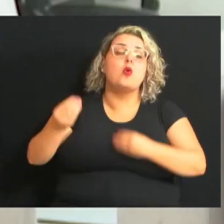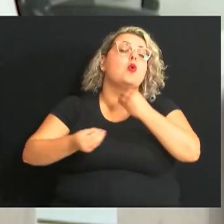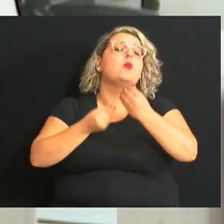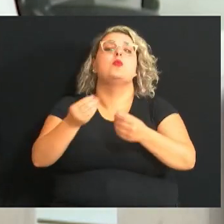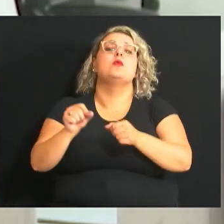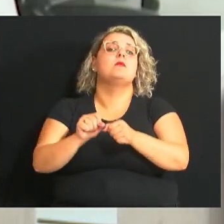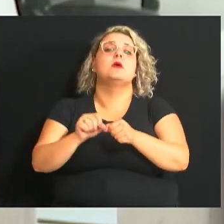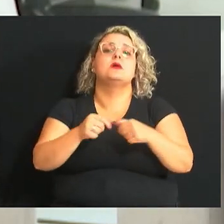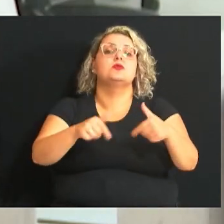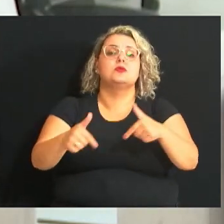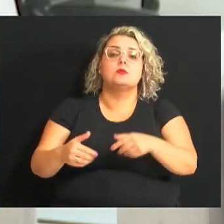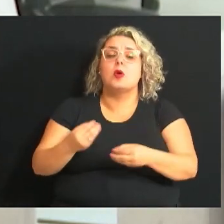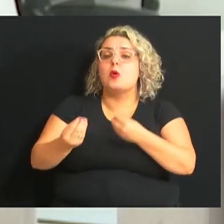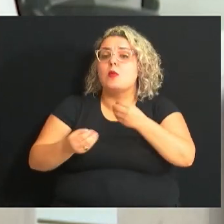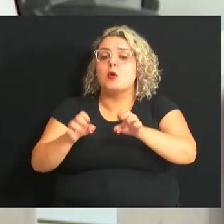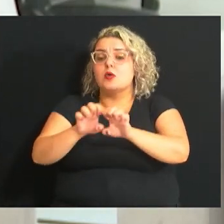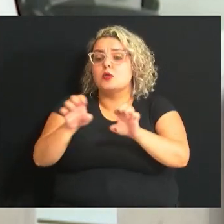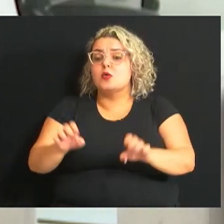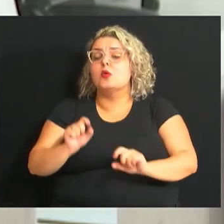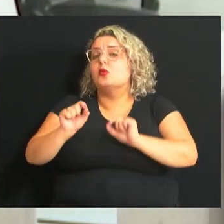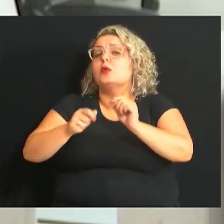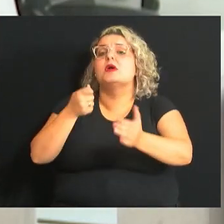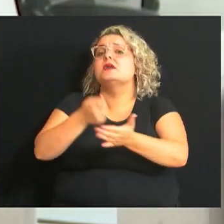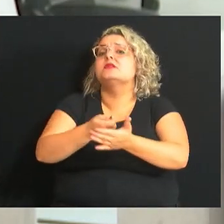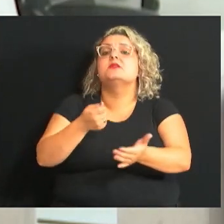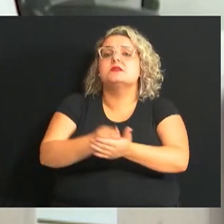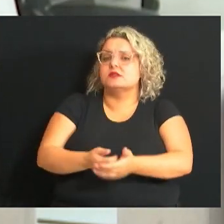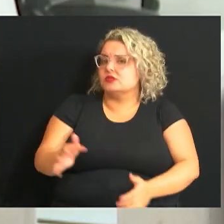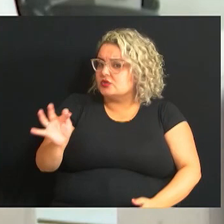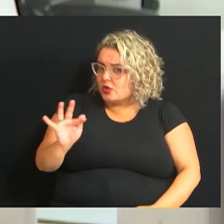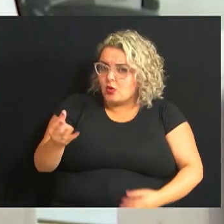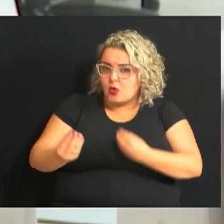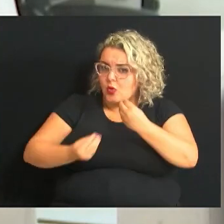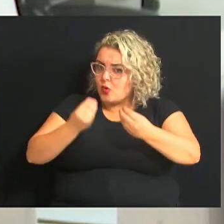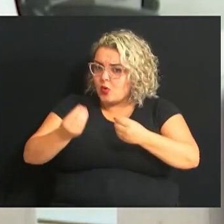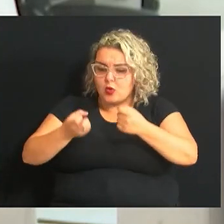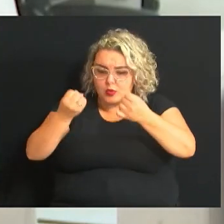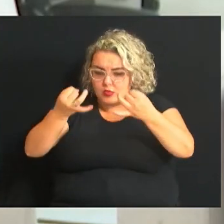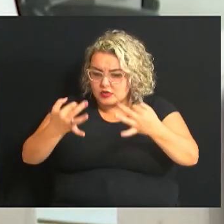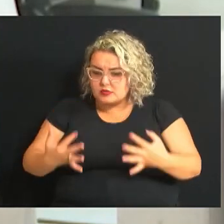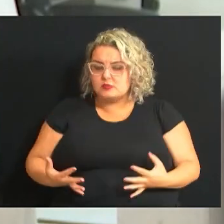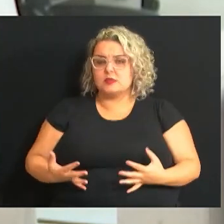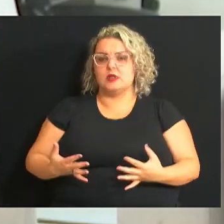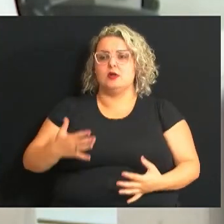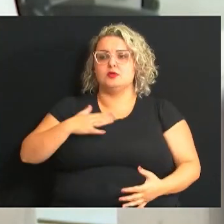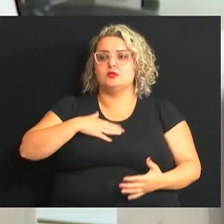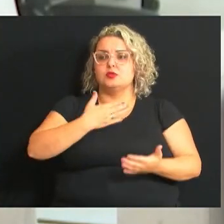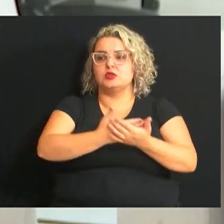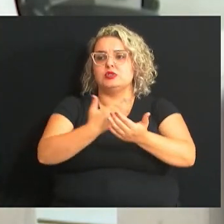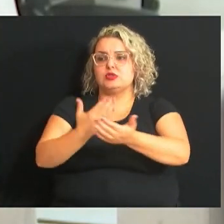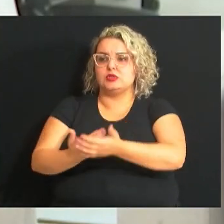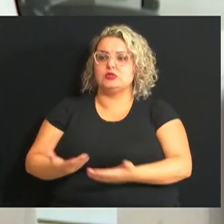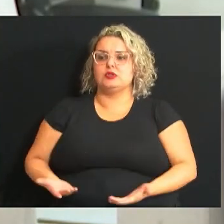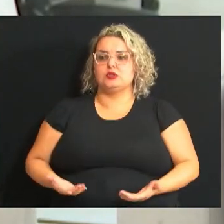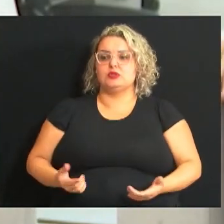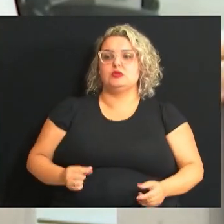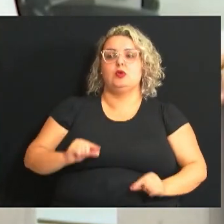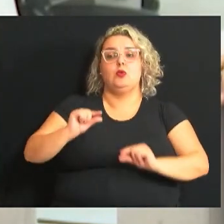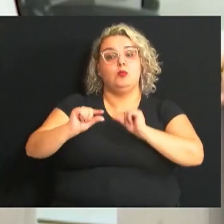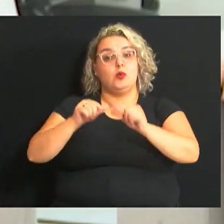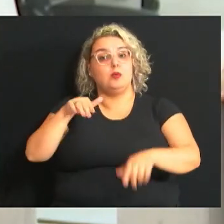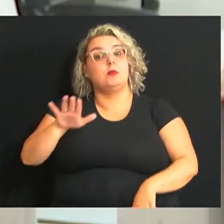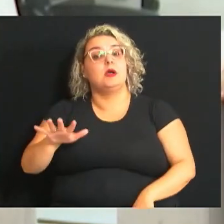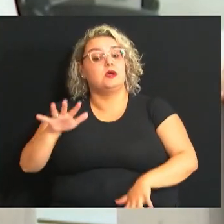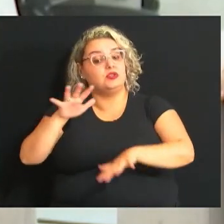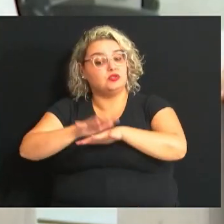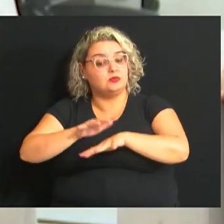estrutura, o que se exige na universidade, como é que eu devo orientar os meus estudos. Estou precisando um pouco mais de aulas de exatas, então vamos lá,